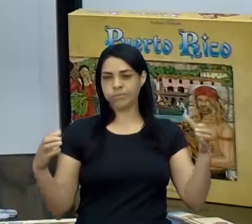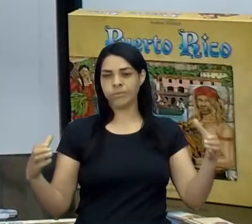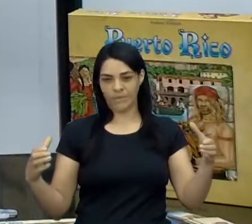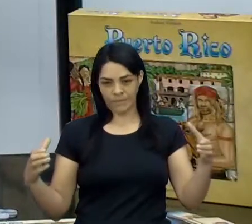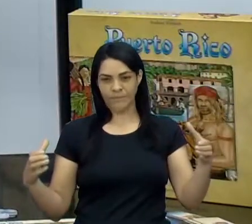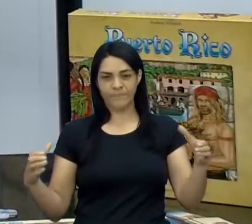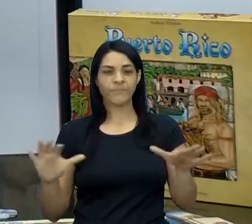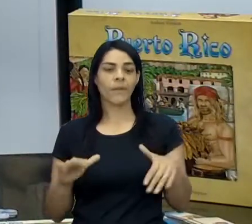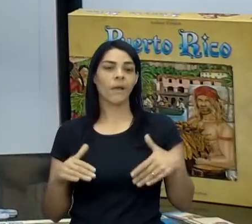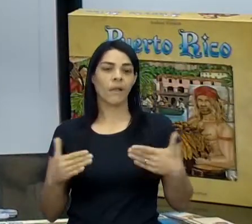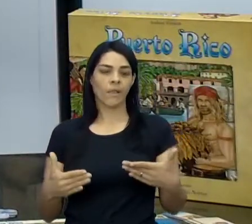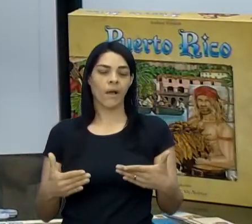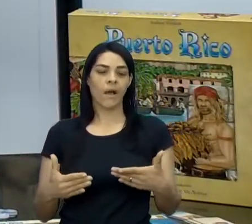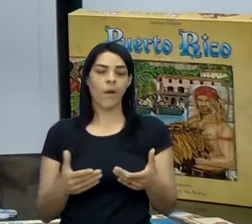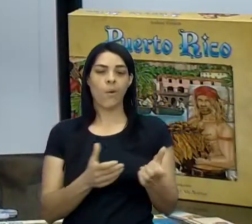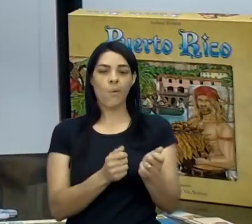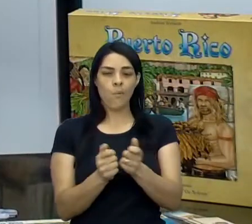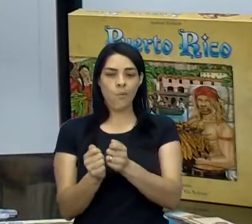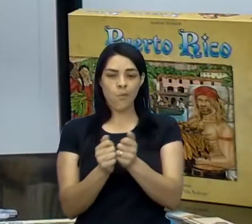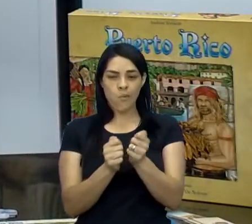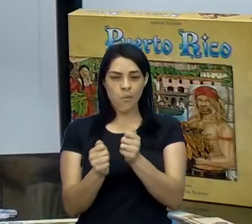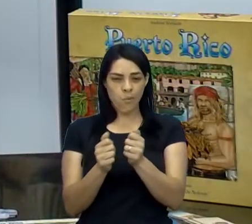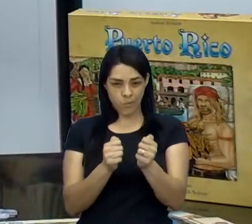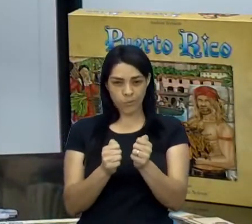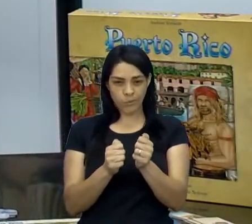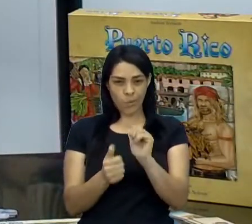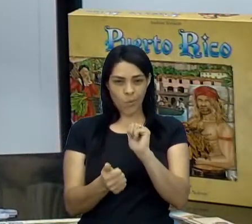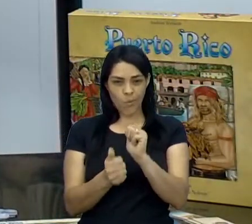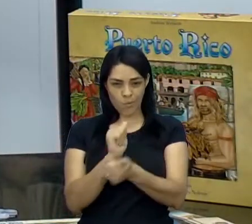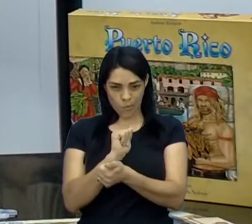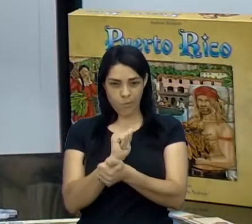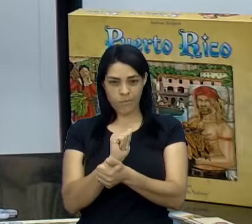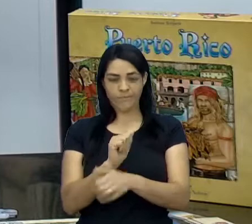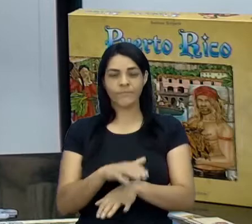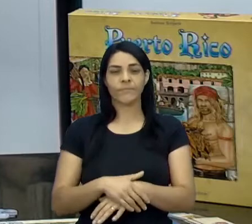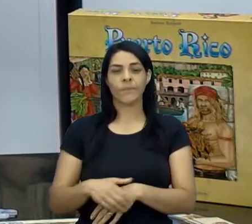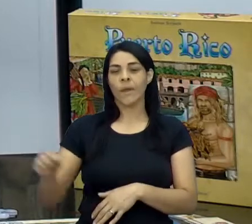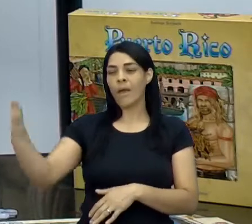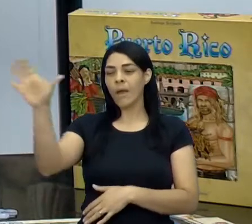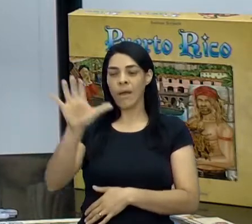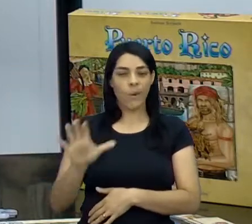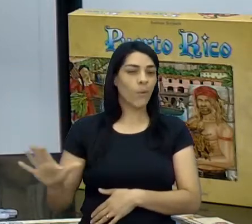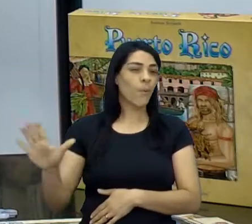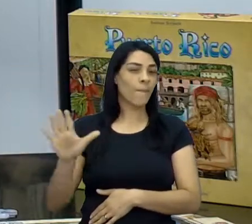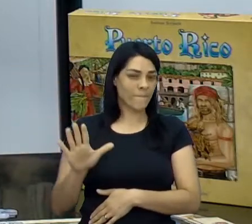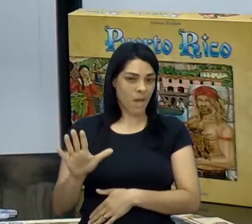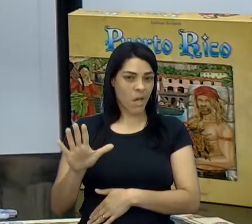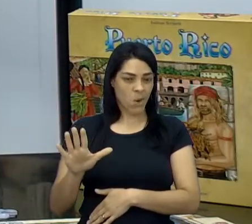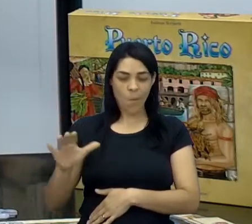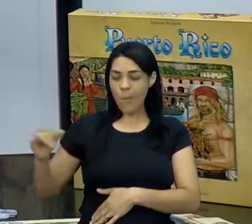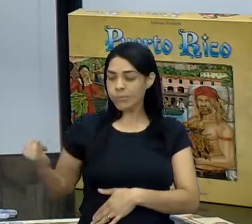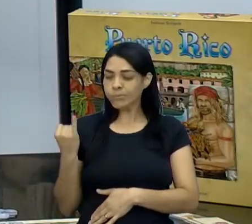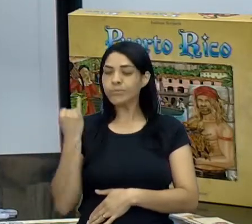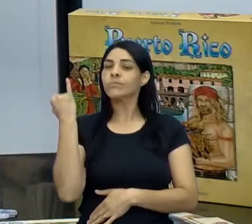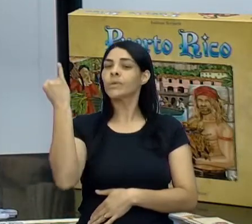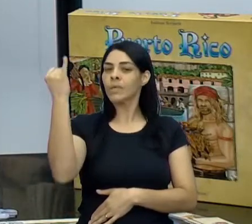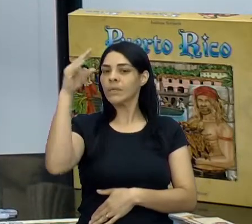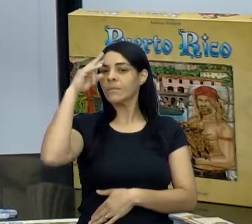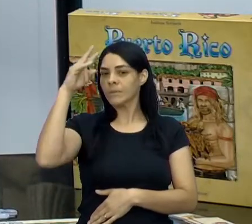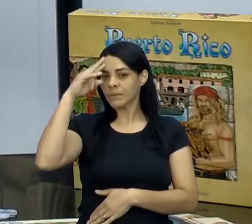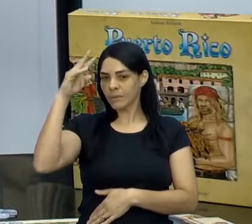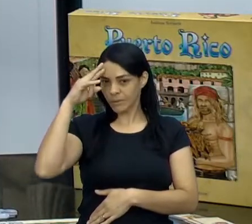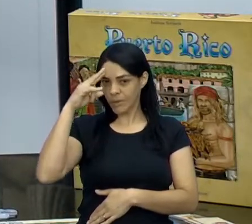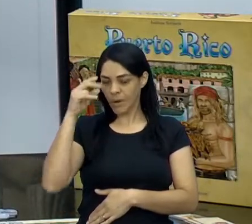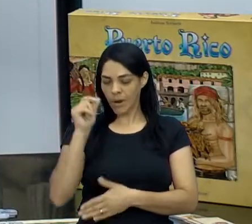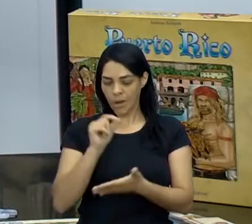aqui é um jogo europeu também, bastante importante para a história dos jogos de